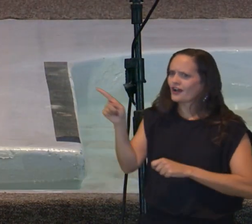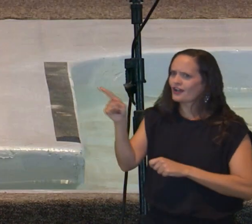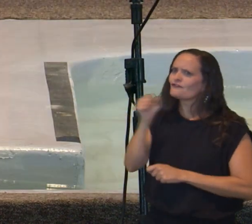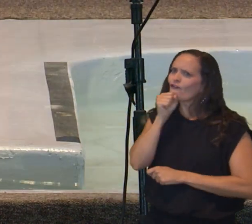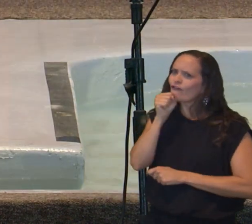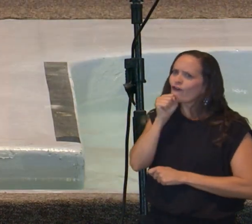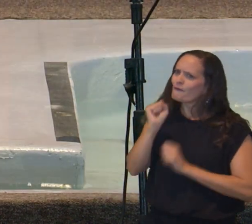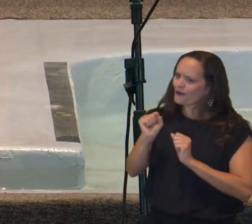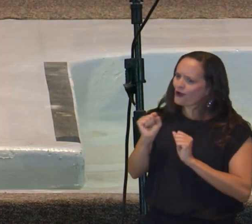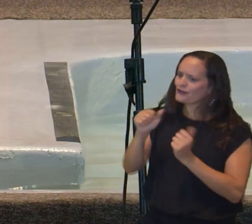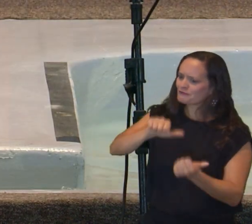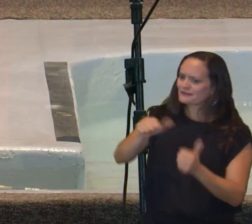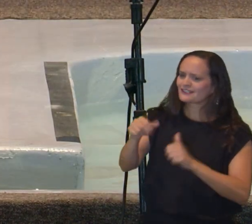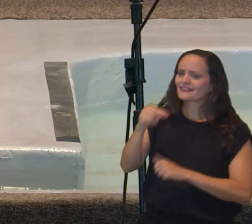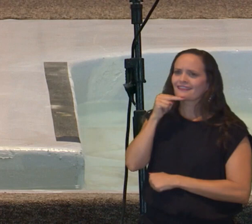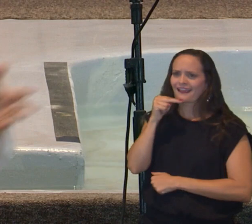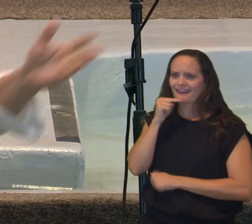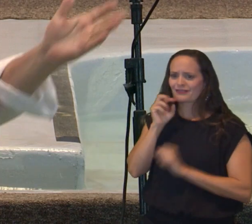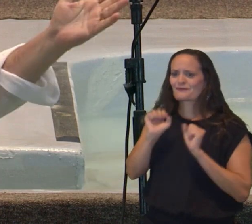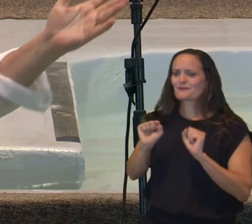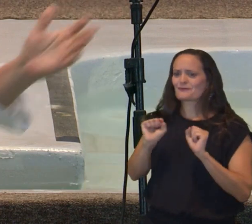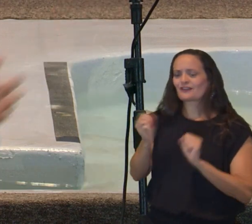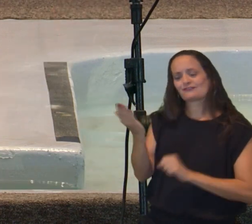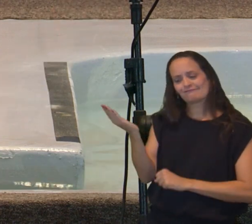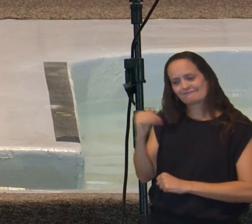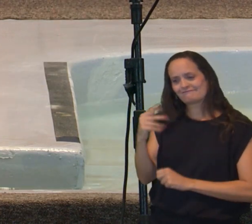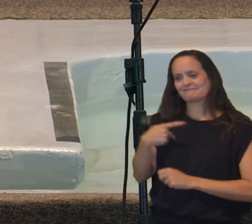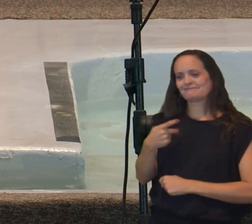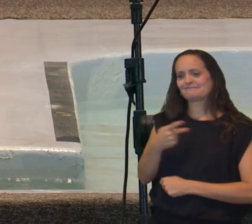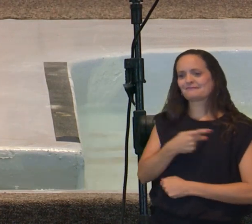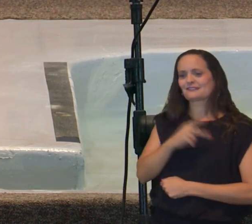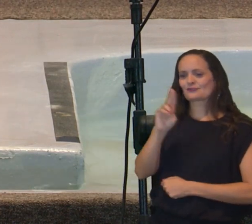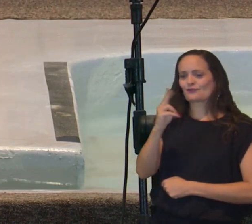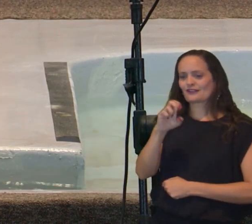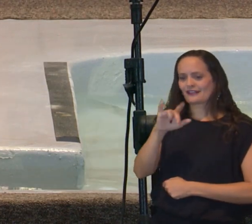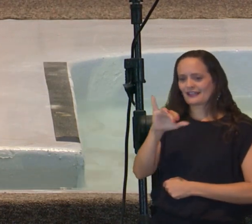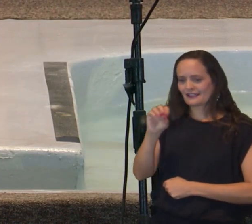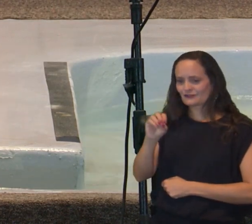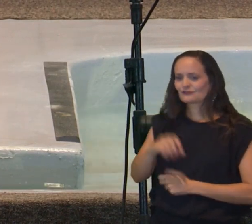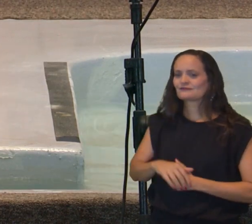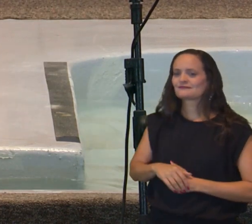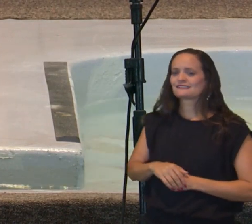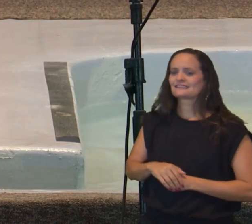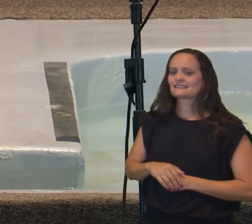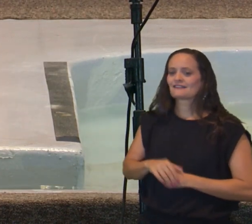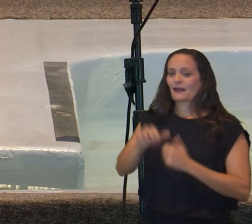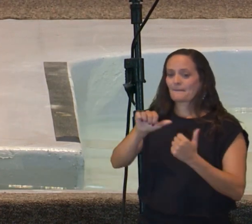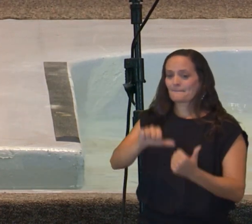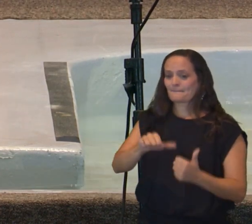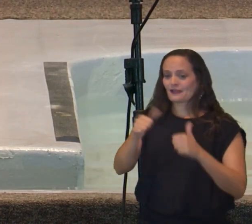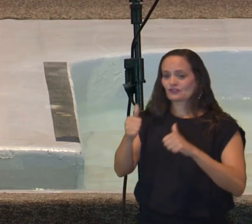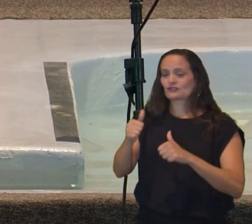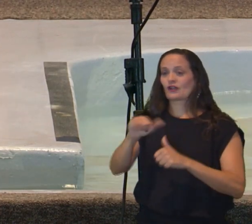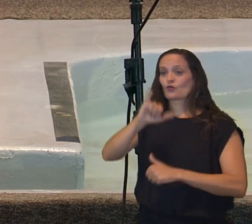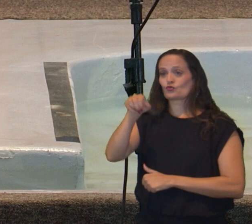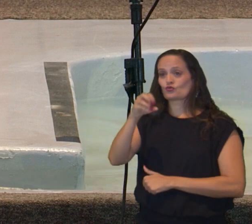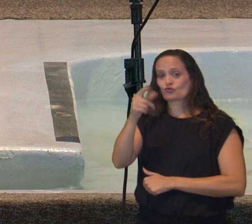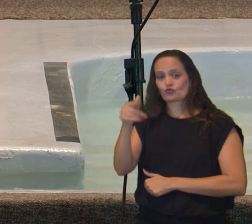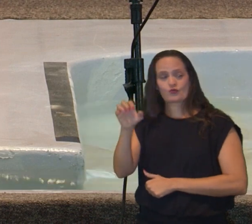seus netos. E nós então recebemos o pastor Hélio, ele estará batizando o João e o